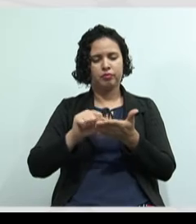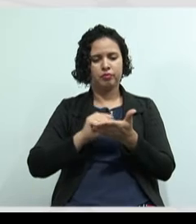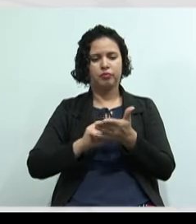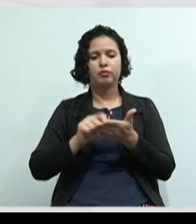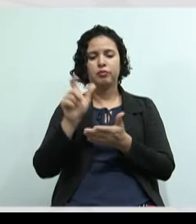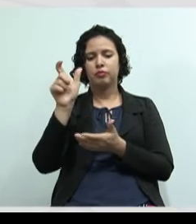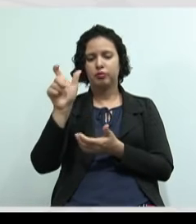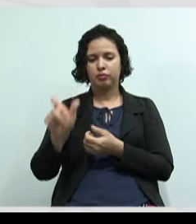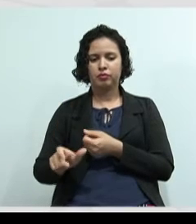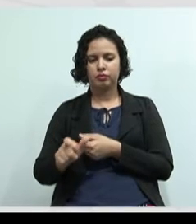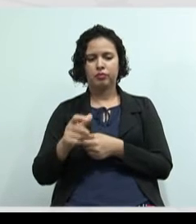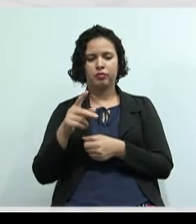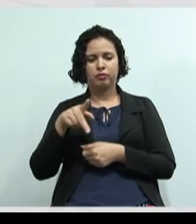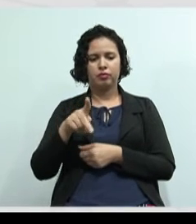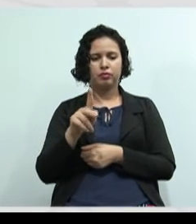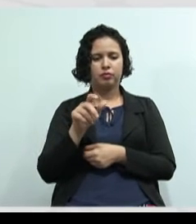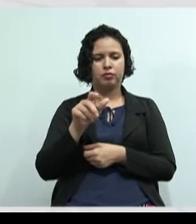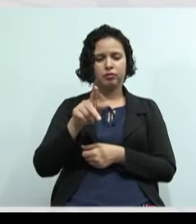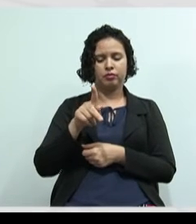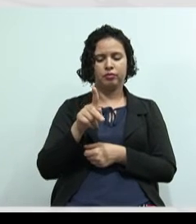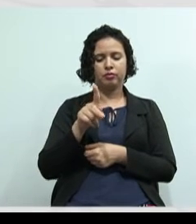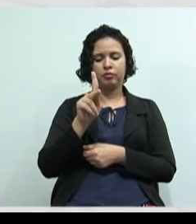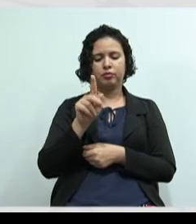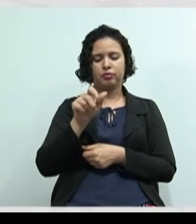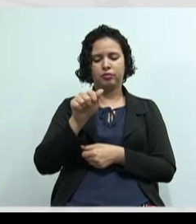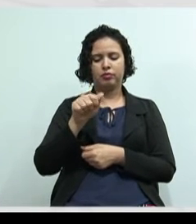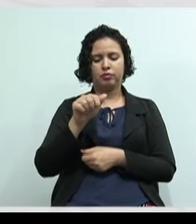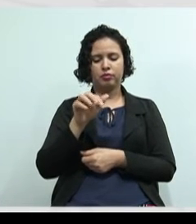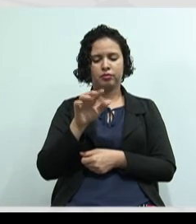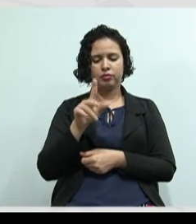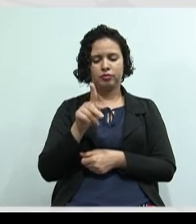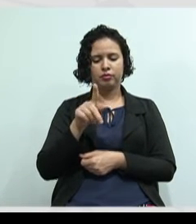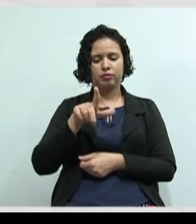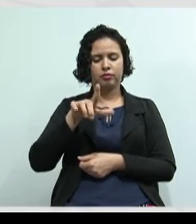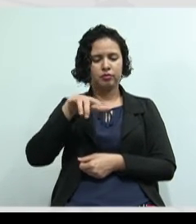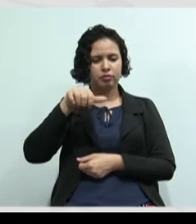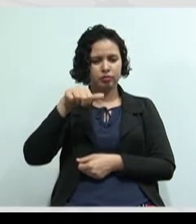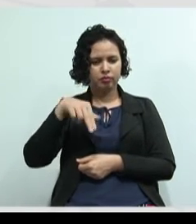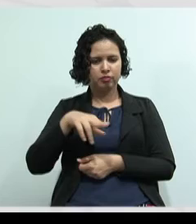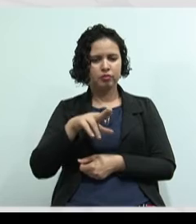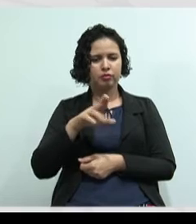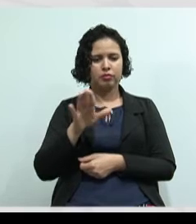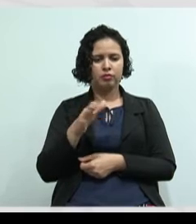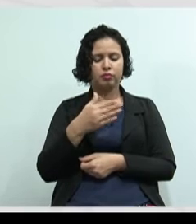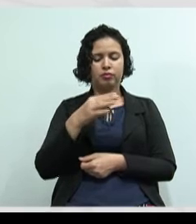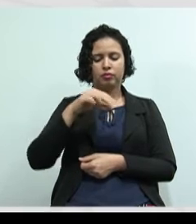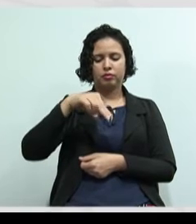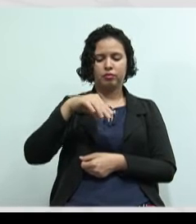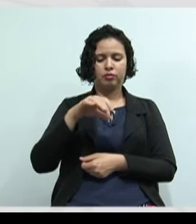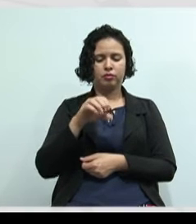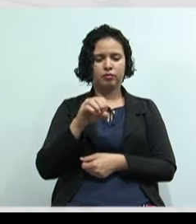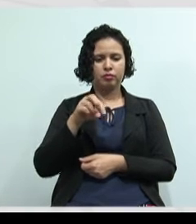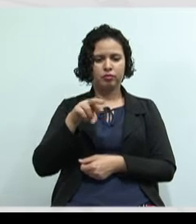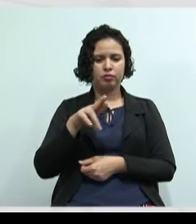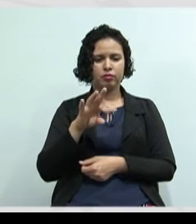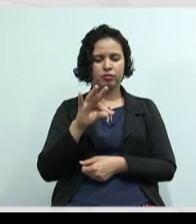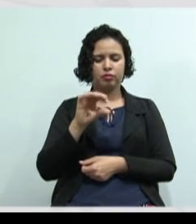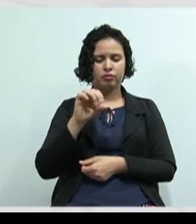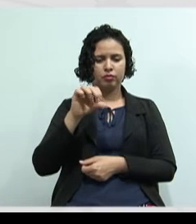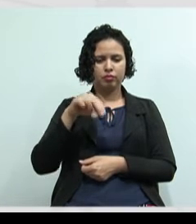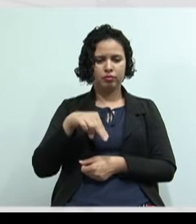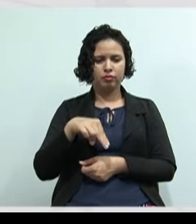estratégico tem a função de fornecer um modelo que demonstra como as estratégias ligam-se aos processos